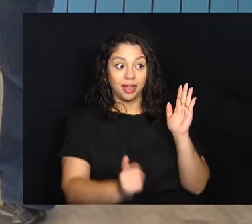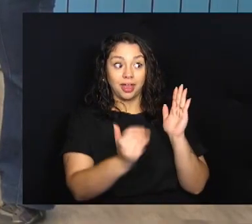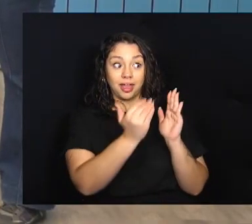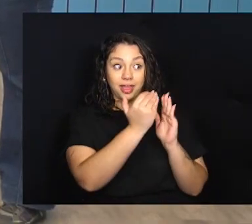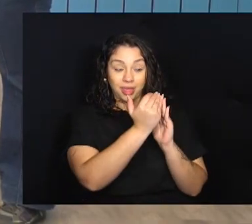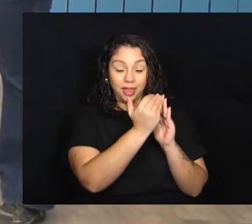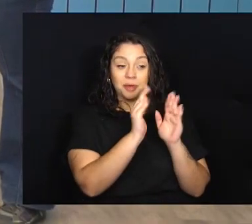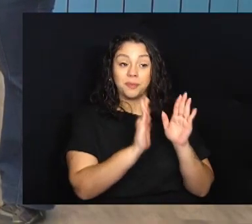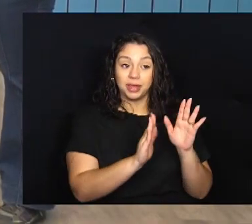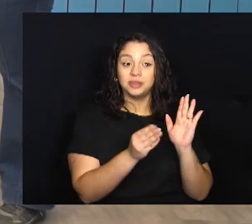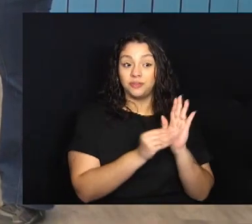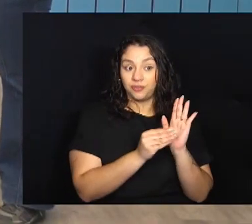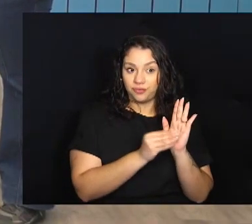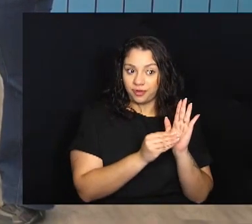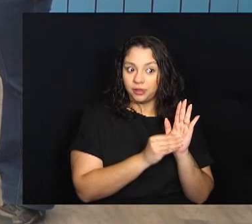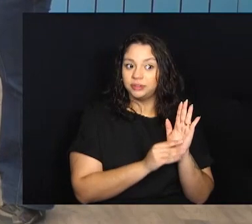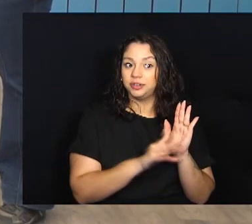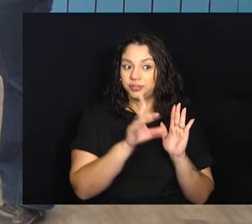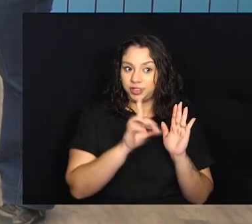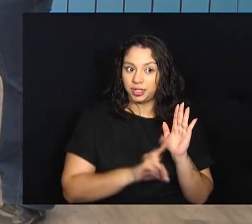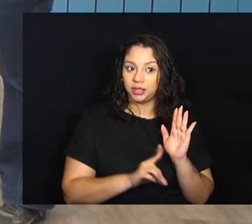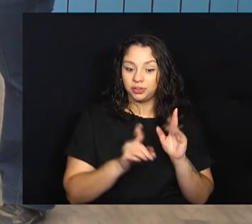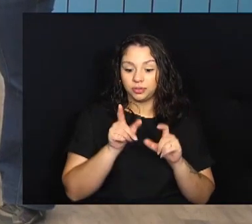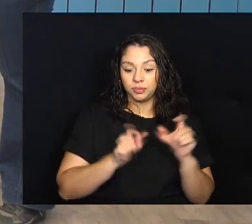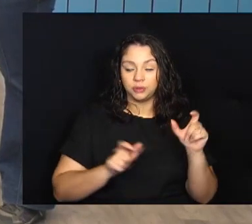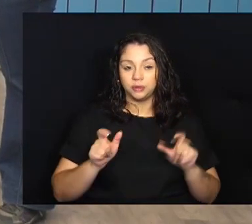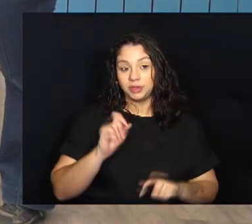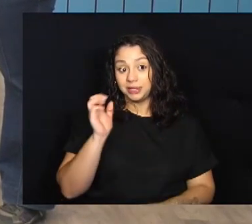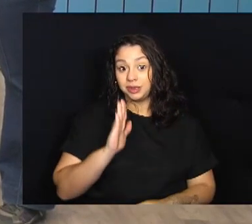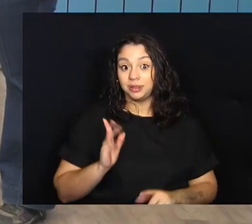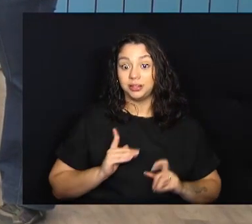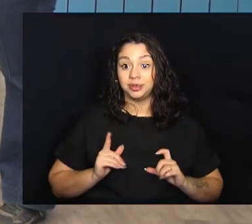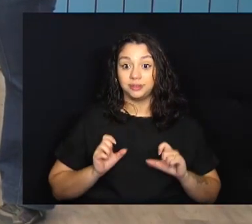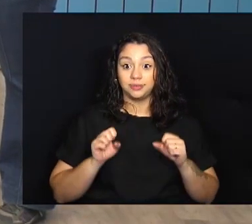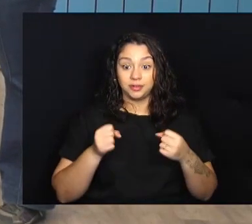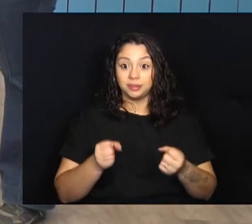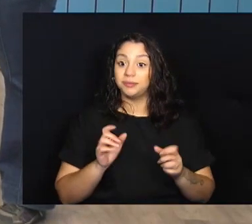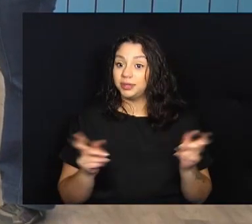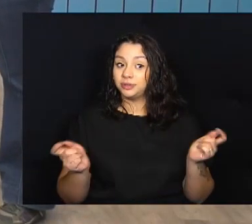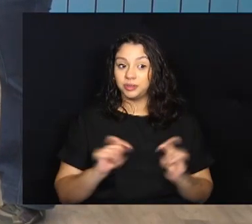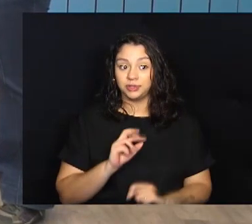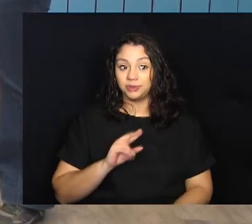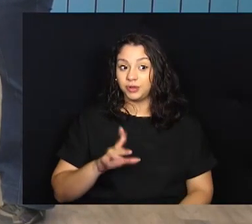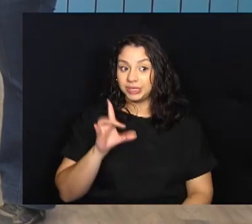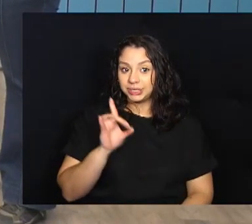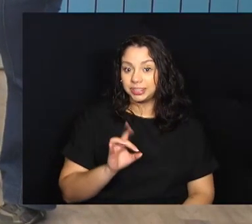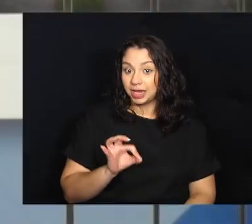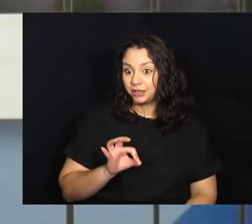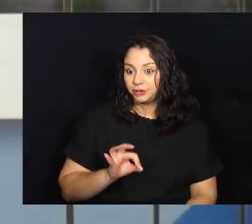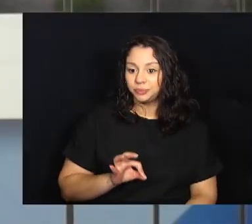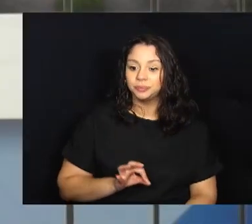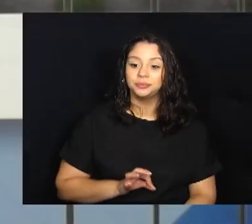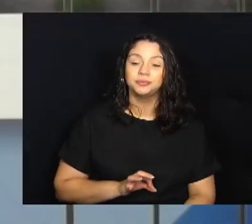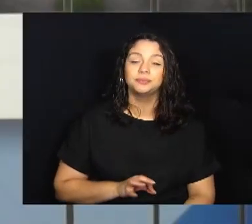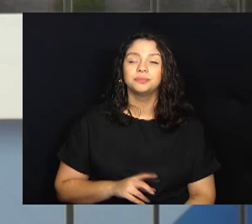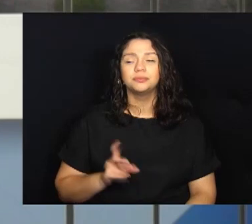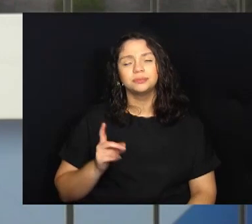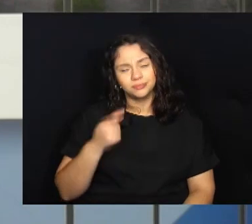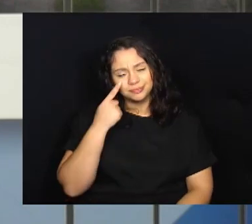direitos para esses brasileiros que se esforçam, mas que estão em condições que não são adequadas. Exato. E a gente tem visto muito